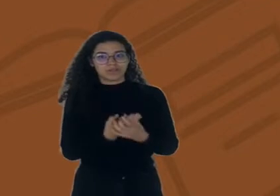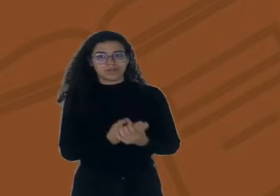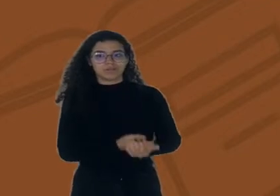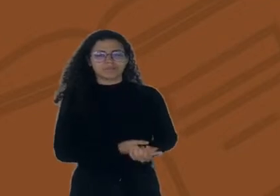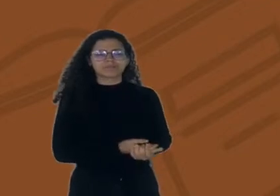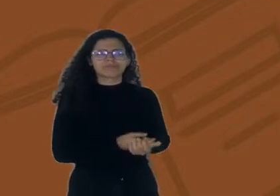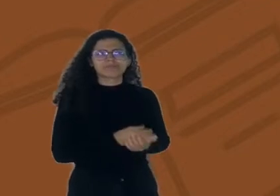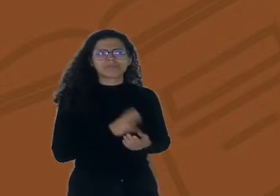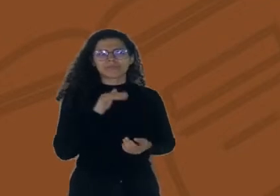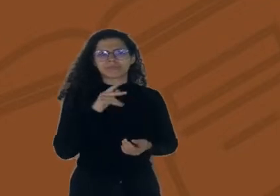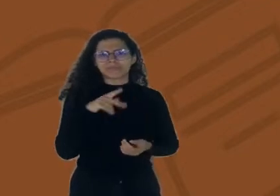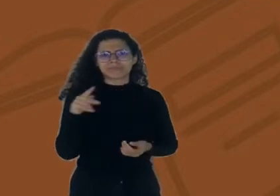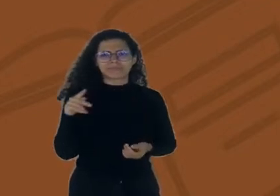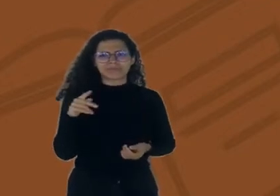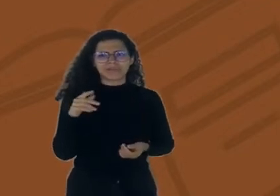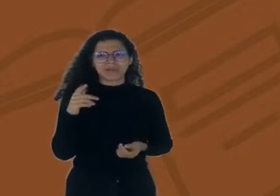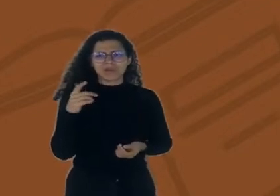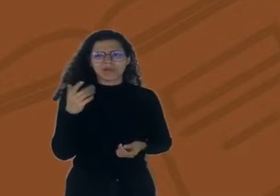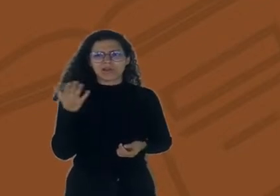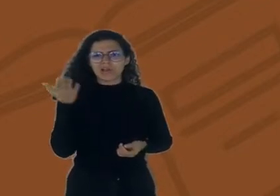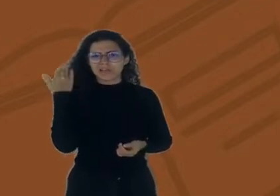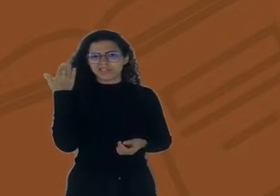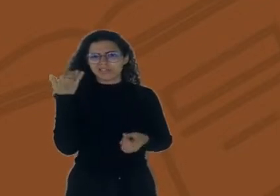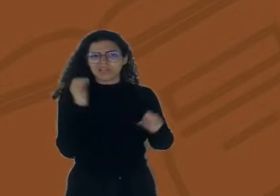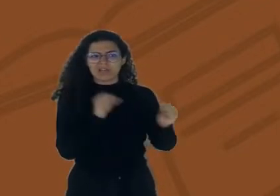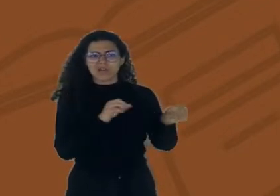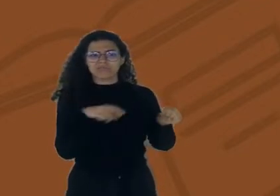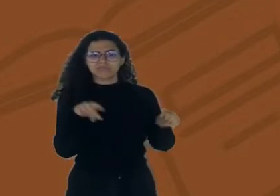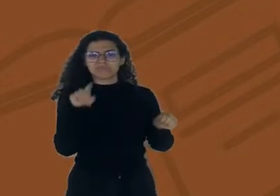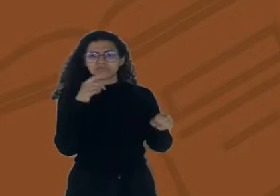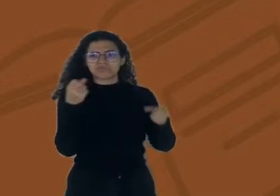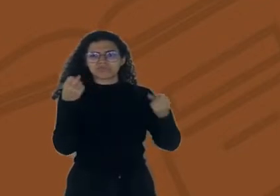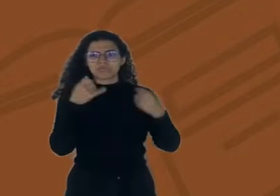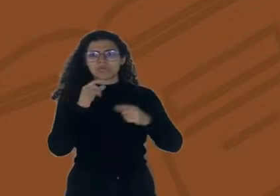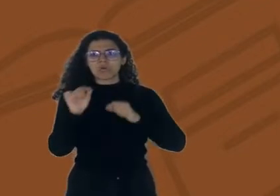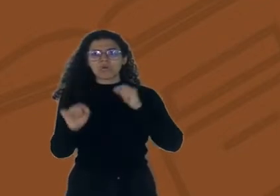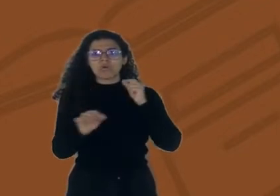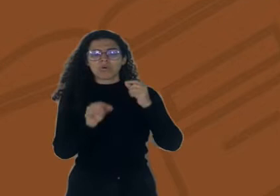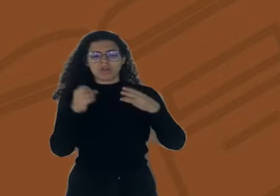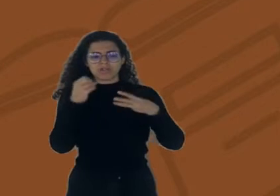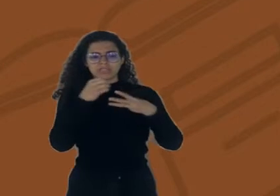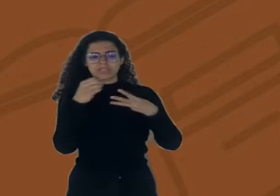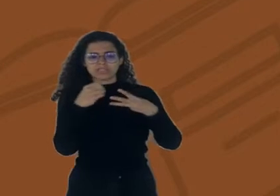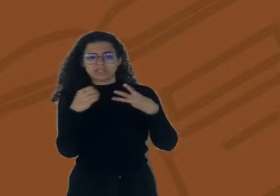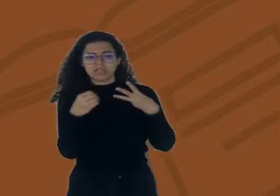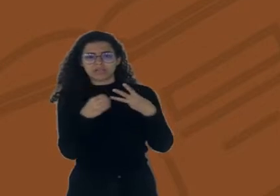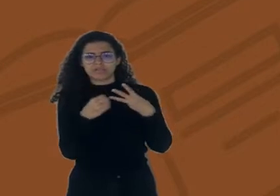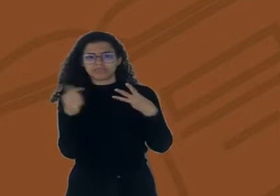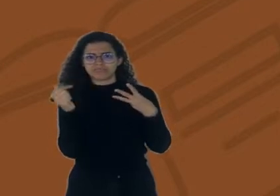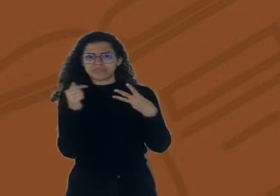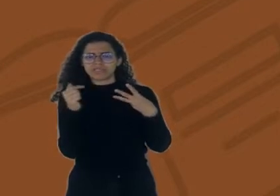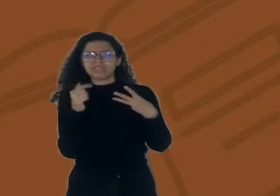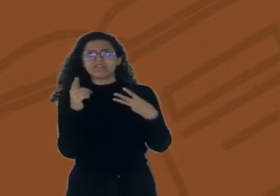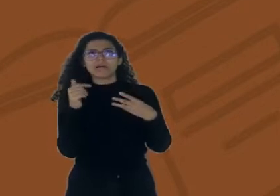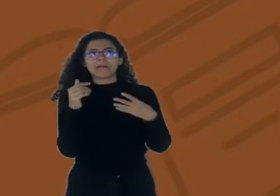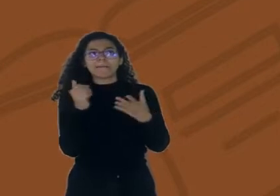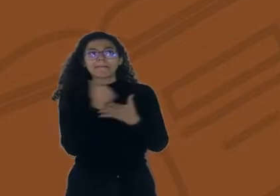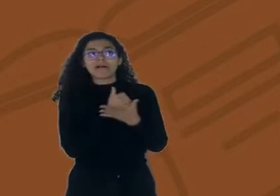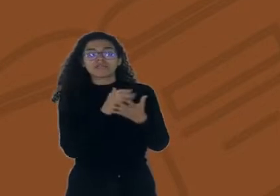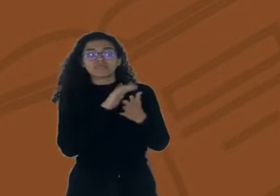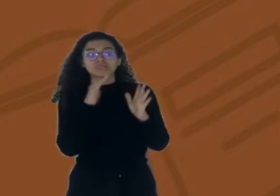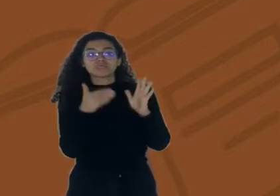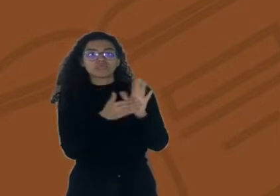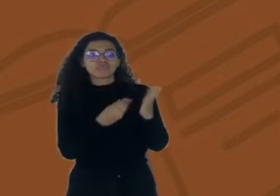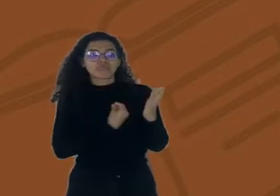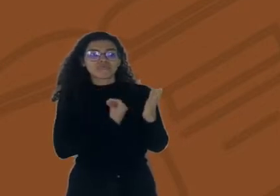Professor, nas aulas anteriores, o senhor já falou que vem a ser célula, não é isso? Que é a unidade básica de todo e qualquer ser vivo.